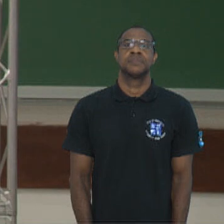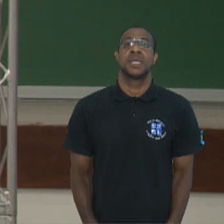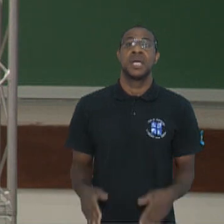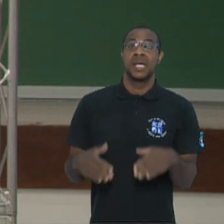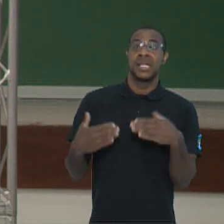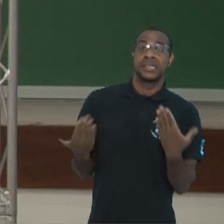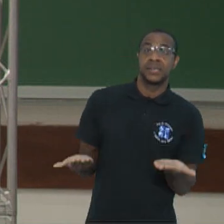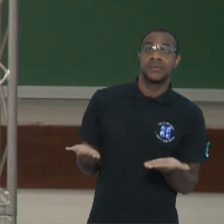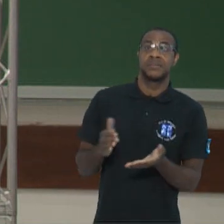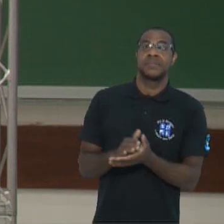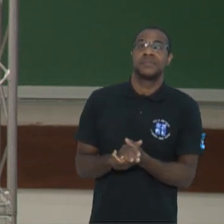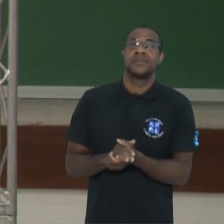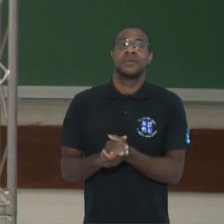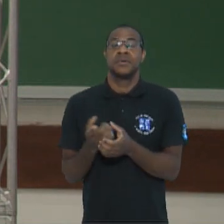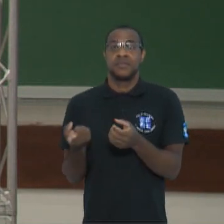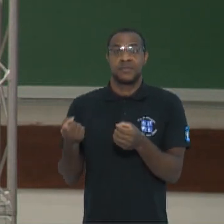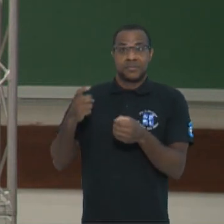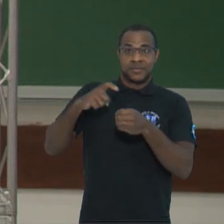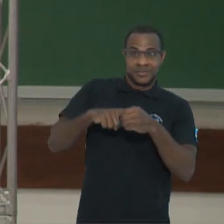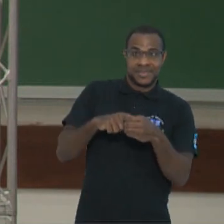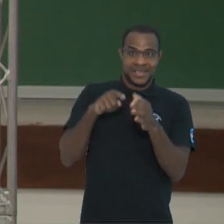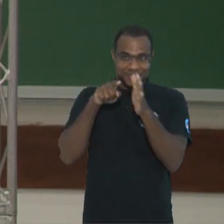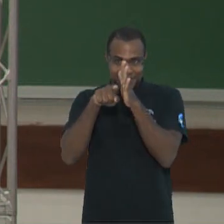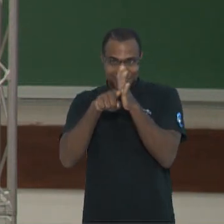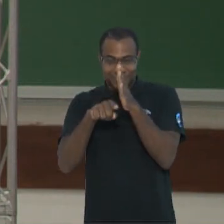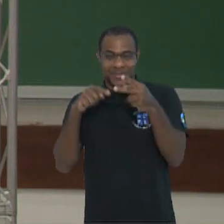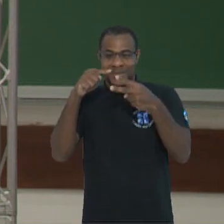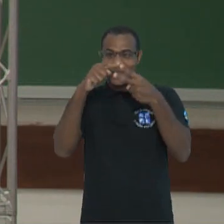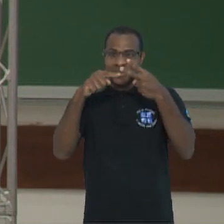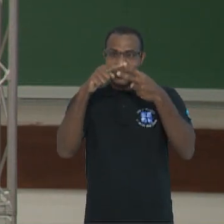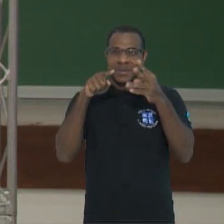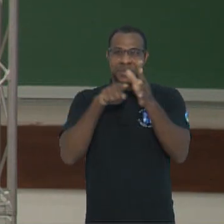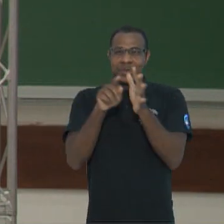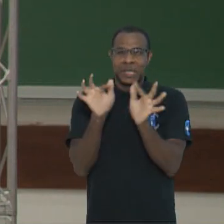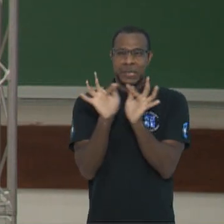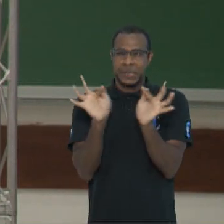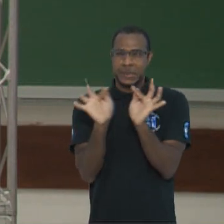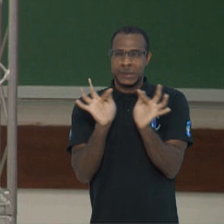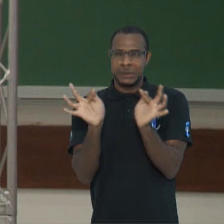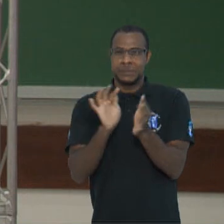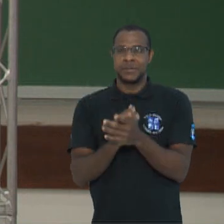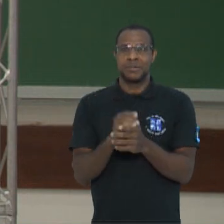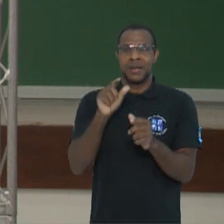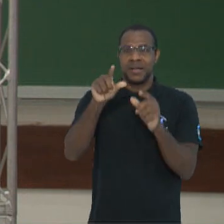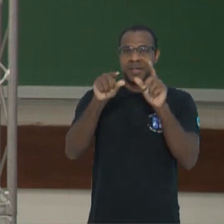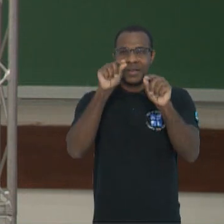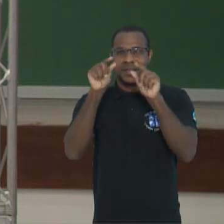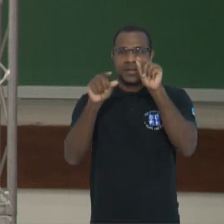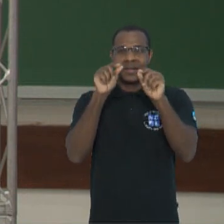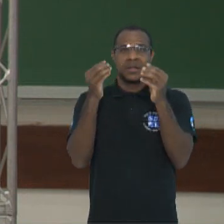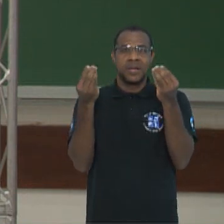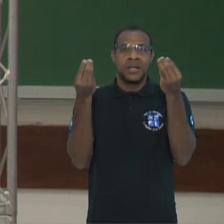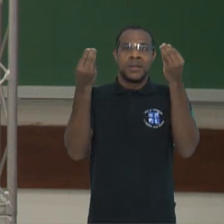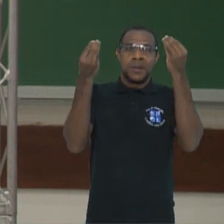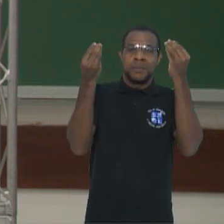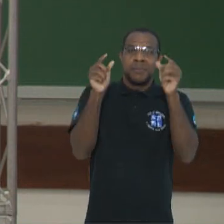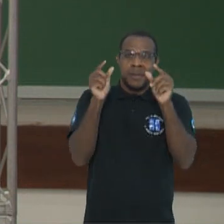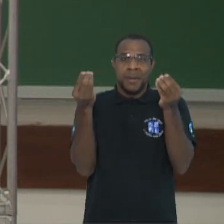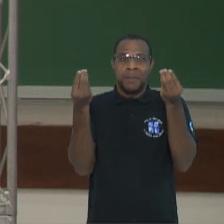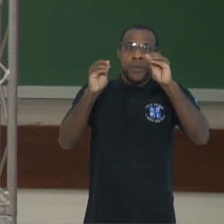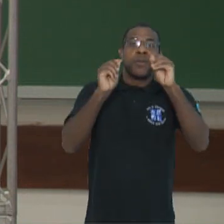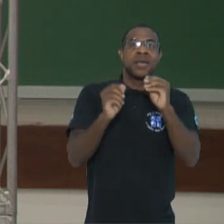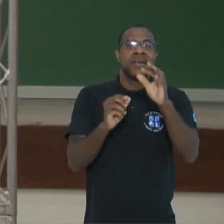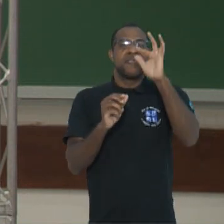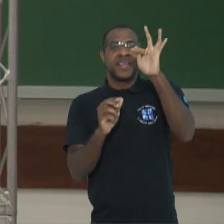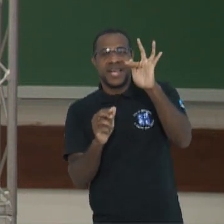Então, galera, vamos retomar o nosso quiz. Duas perguntas bem simples para marcar verdadeiro ou falso, né? A primeira verdadeiro ou falso e a